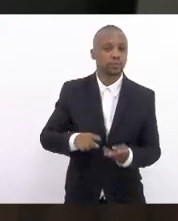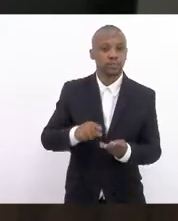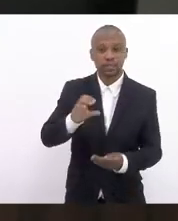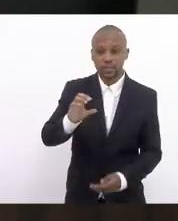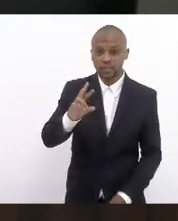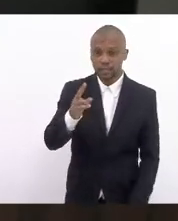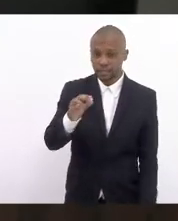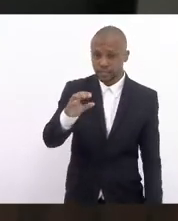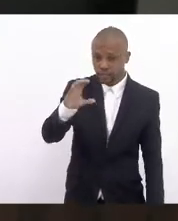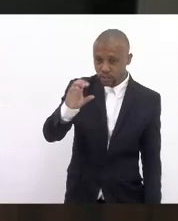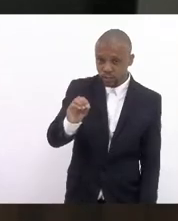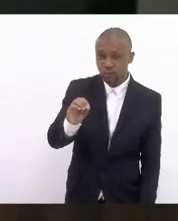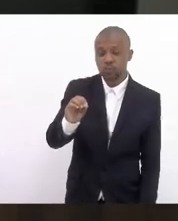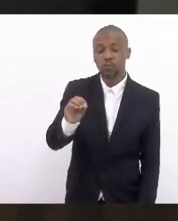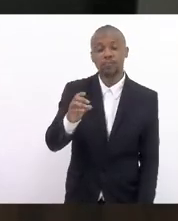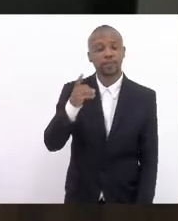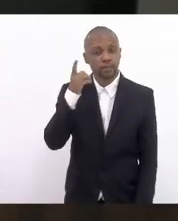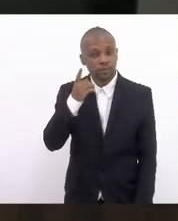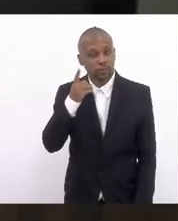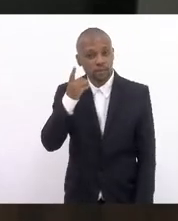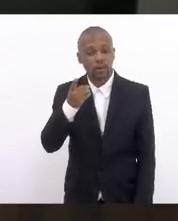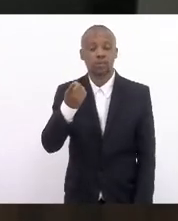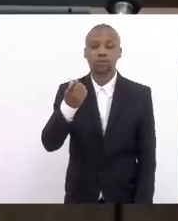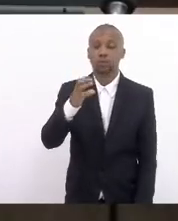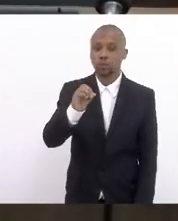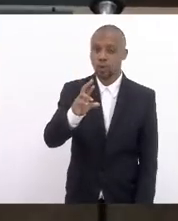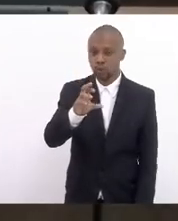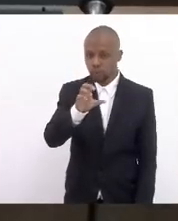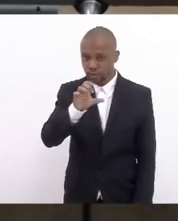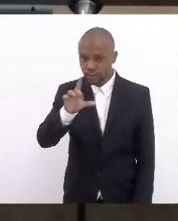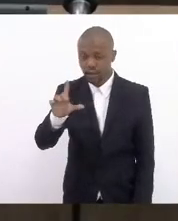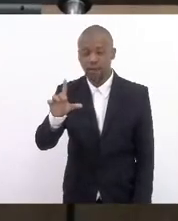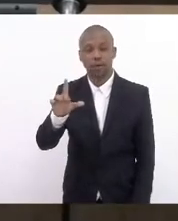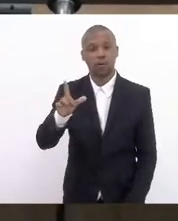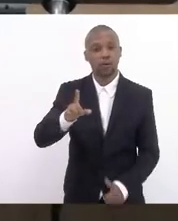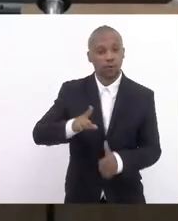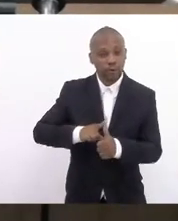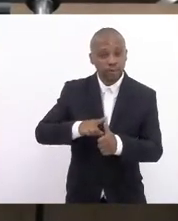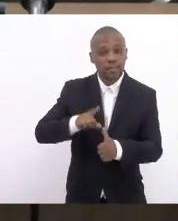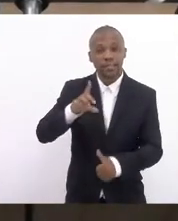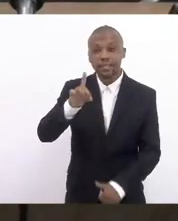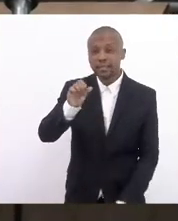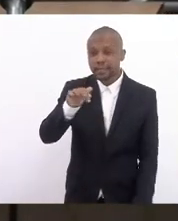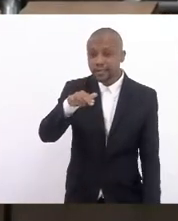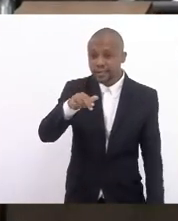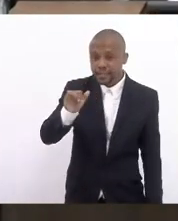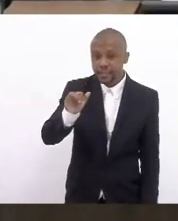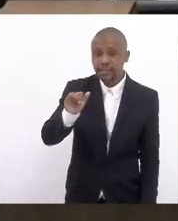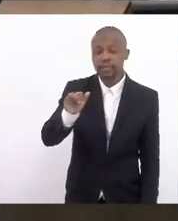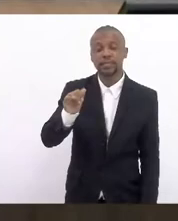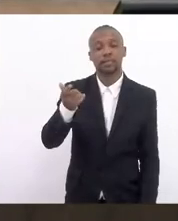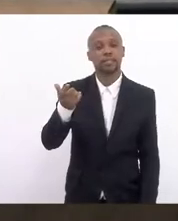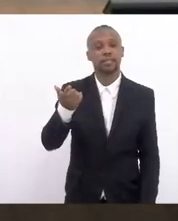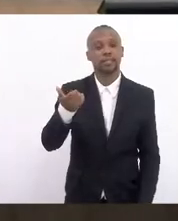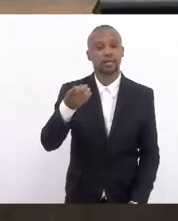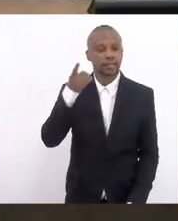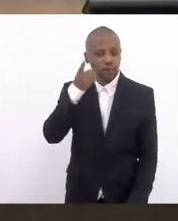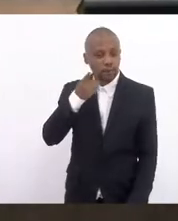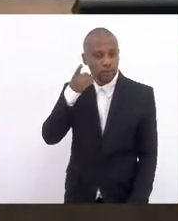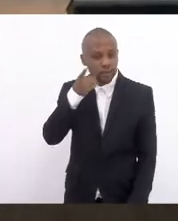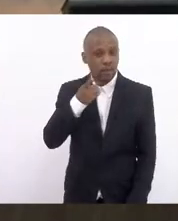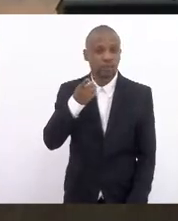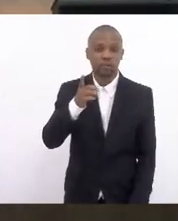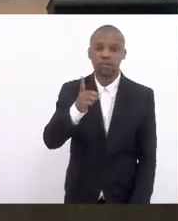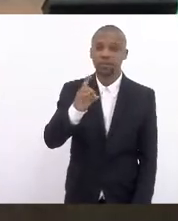Chiquinho da Mangueira, deputado Coronel Jairo, deputado Adani do PSOL, deputado Delegado Carlos Augusto, deputado Dionísio